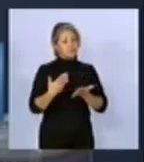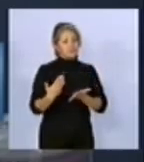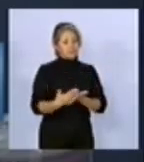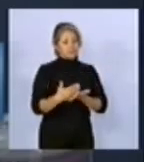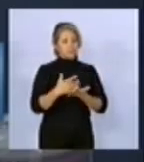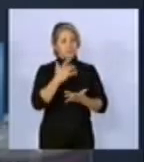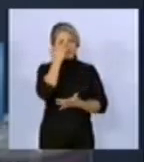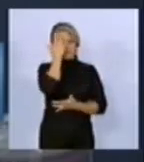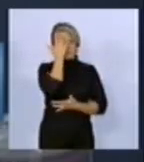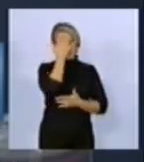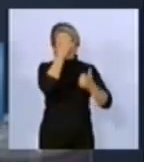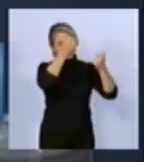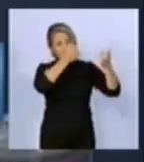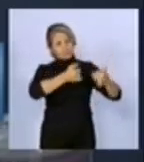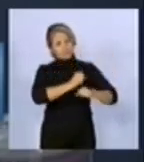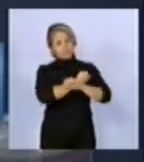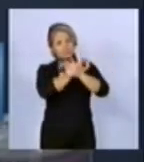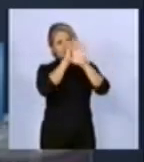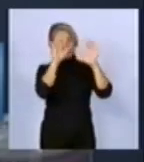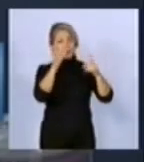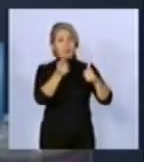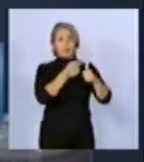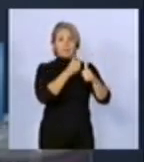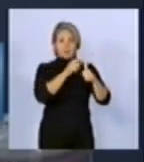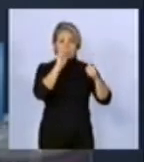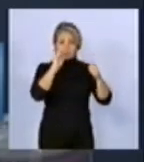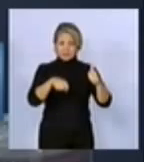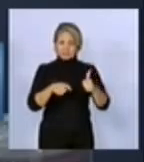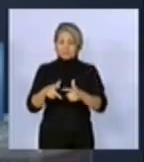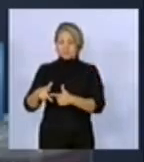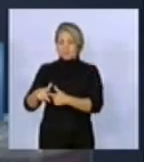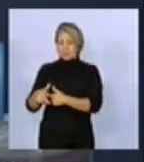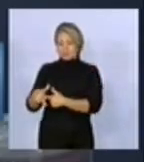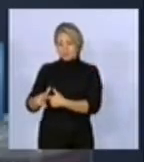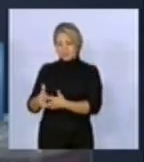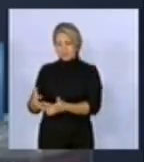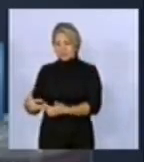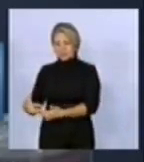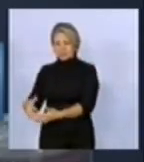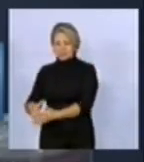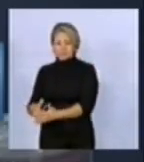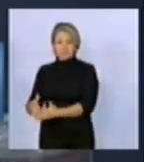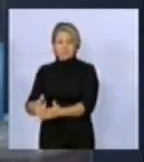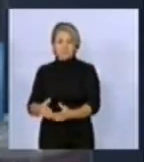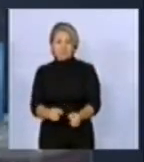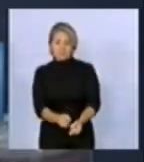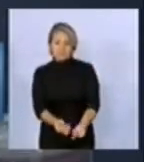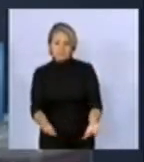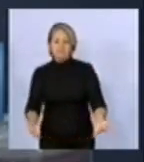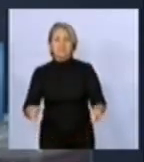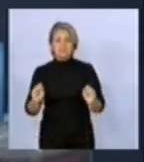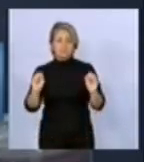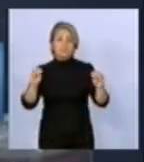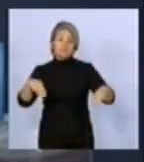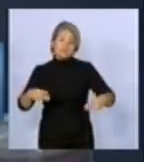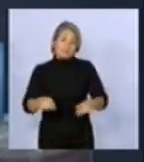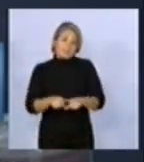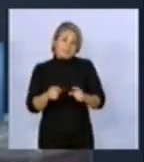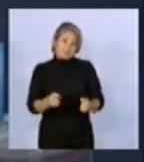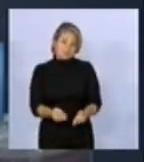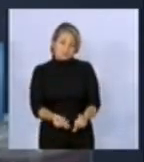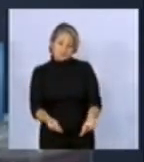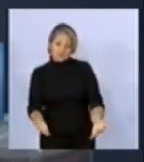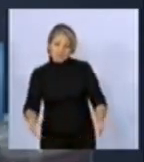facilitar esclarecimento Então a primeira parte é possível que a máquina não elimine terraços sim mas caso os terraços sejam